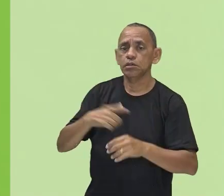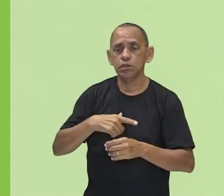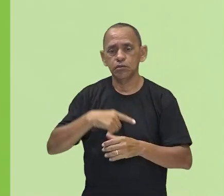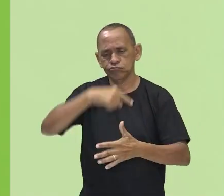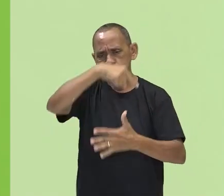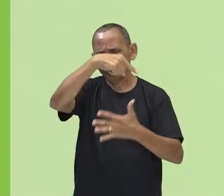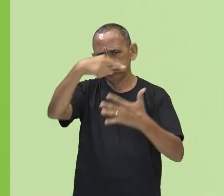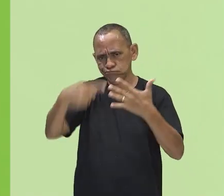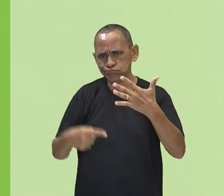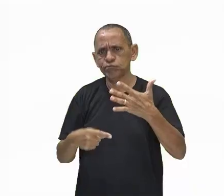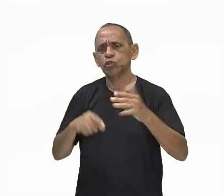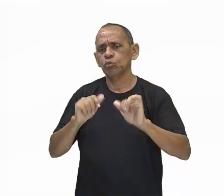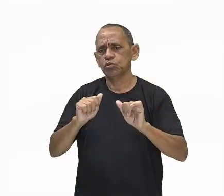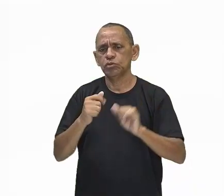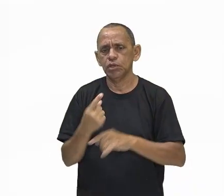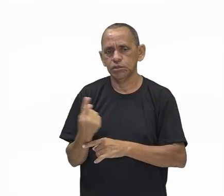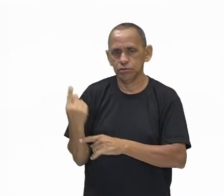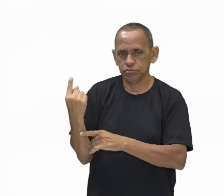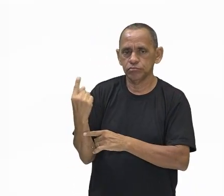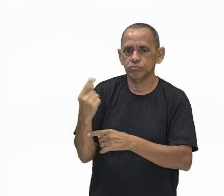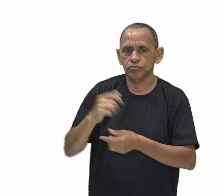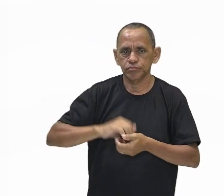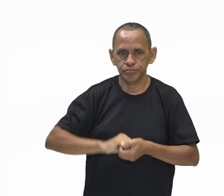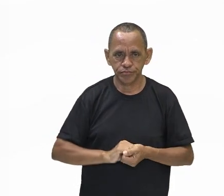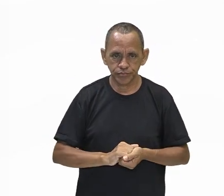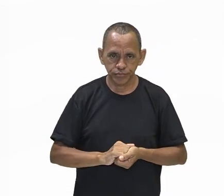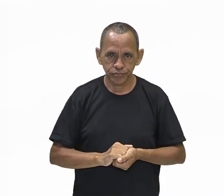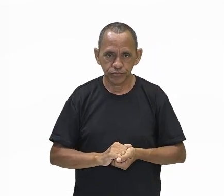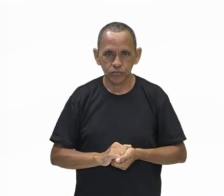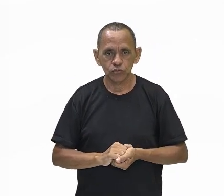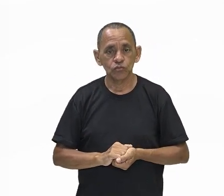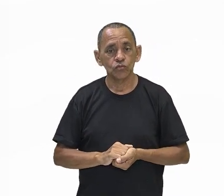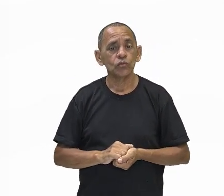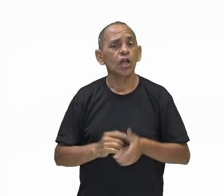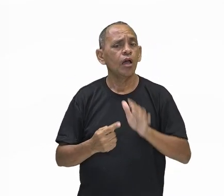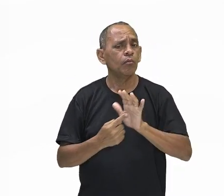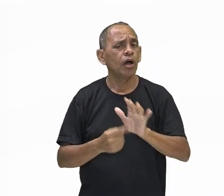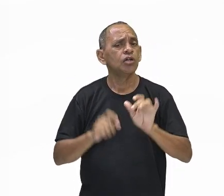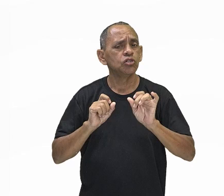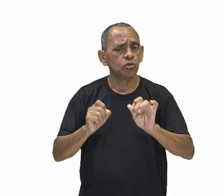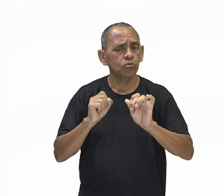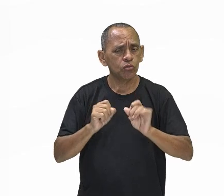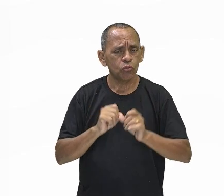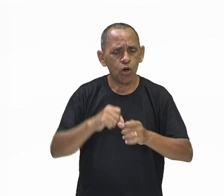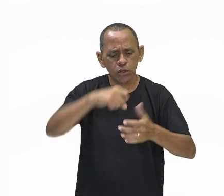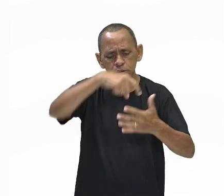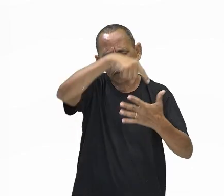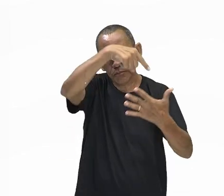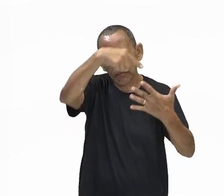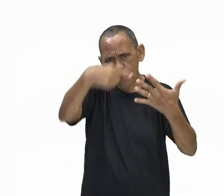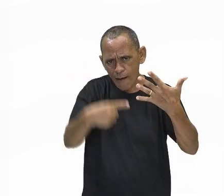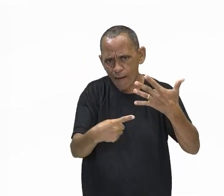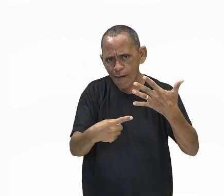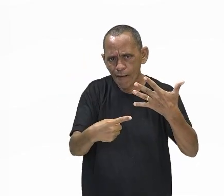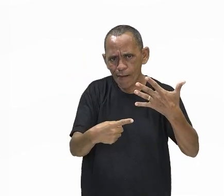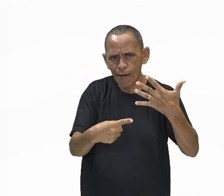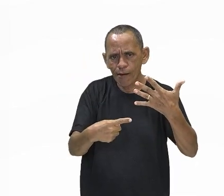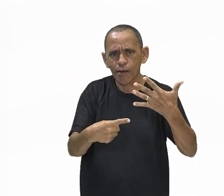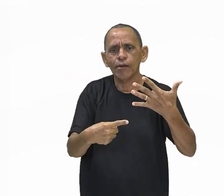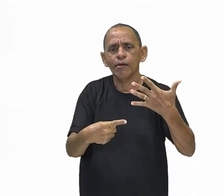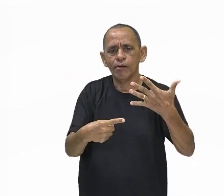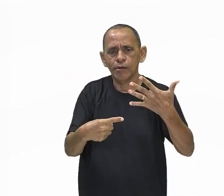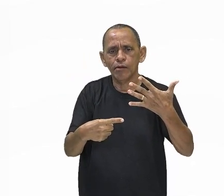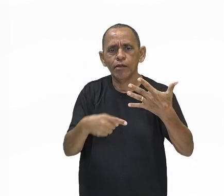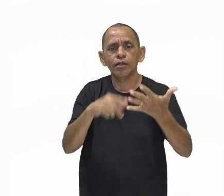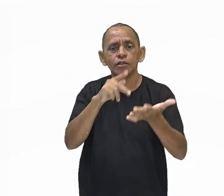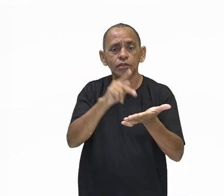imagens numa lente convergente, olha só. As imagens podem ser formadas em 5 casos. Imagem real,